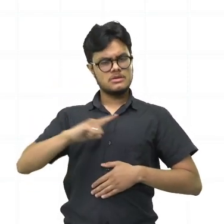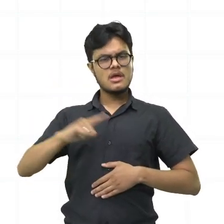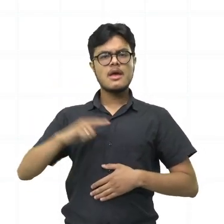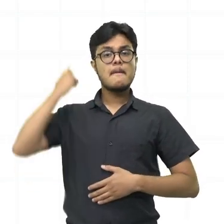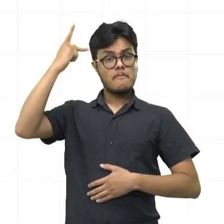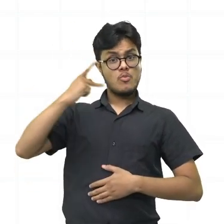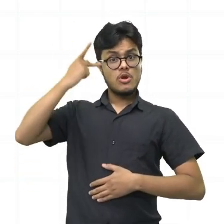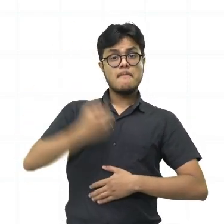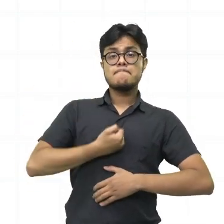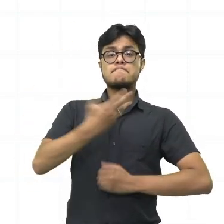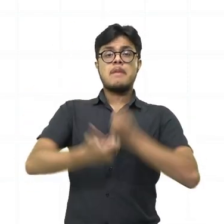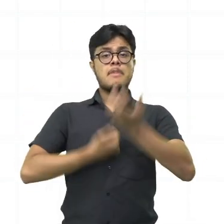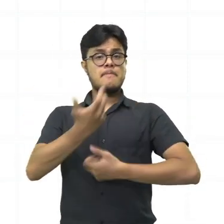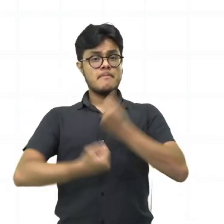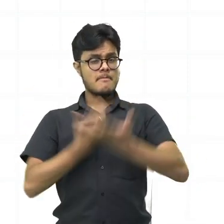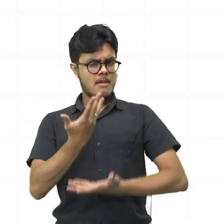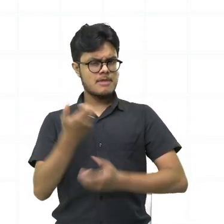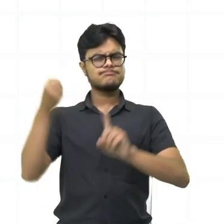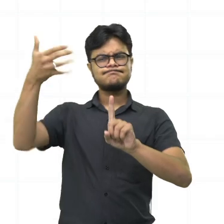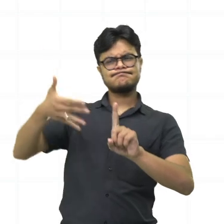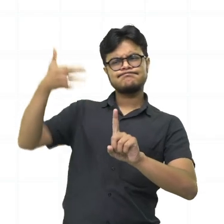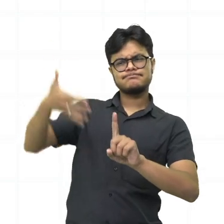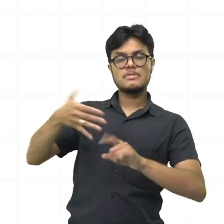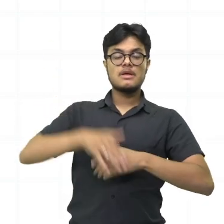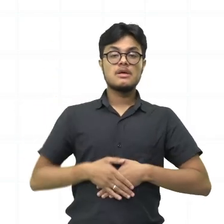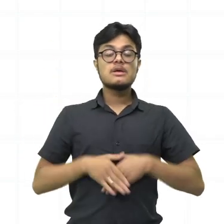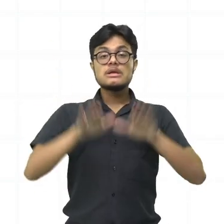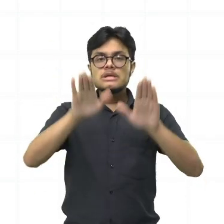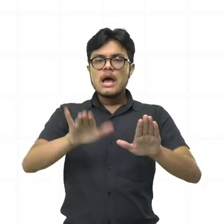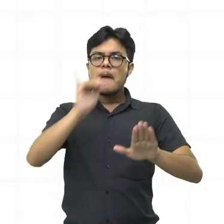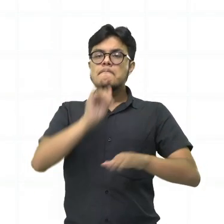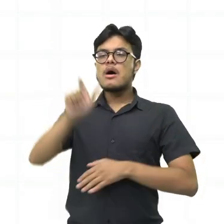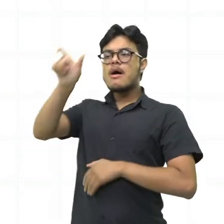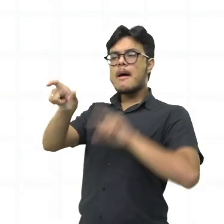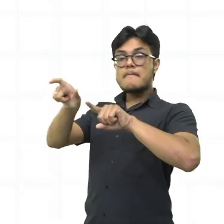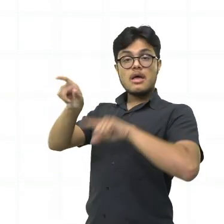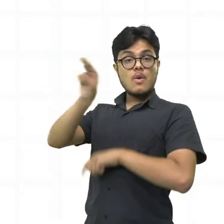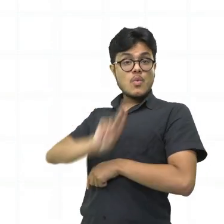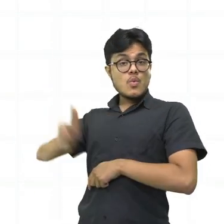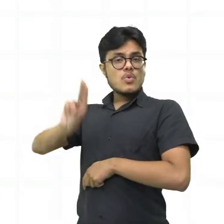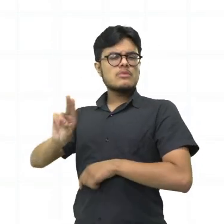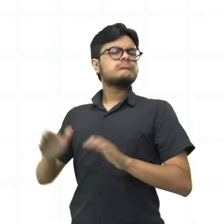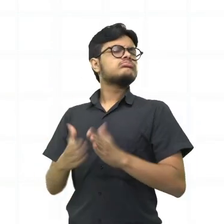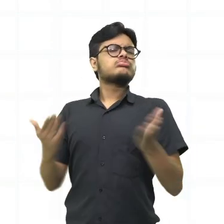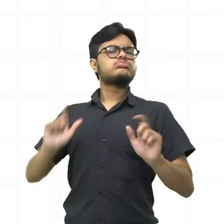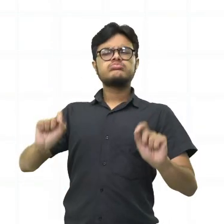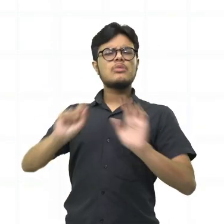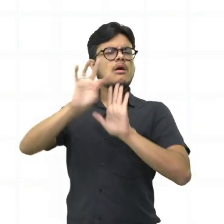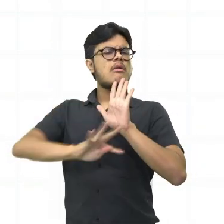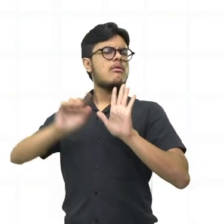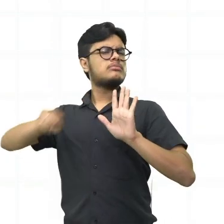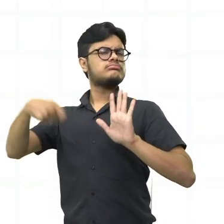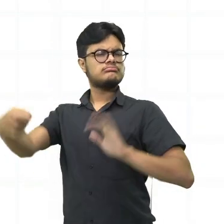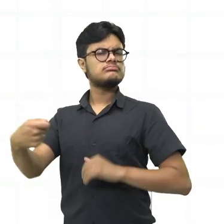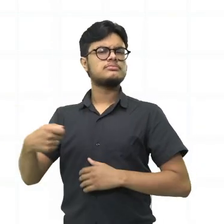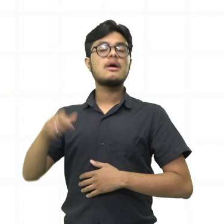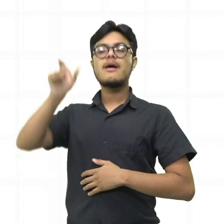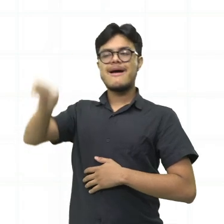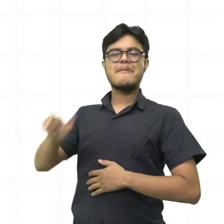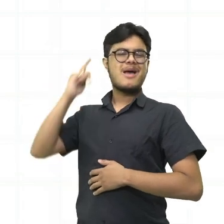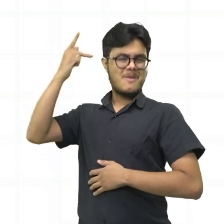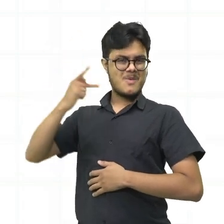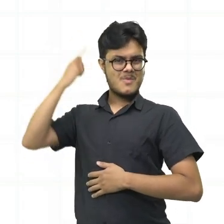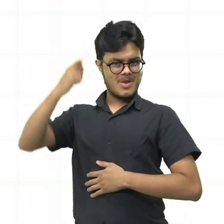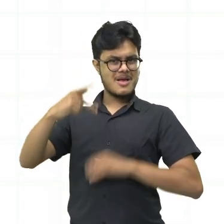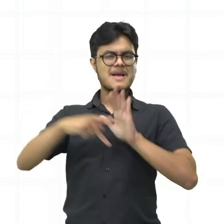discurso político em que, né, quem é que utiliza esse discurso político? São os nossos políticos,